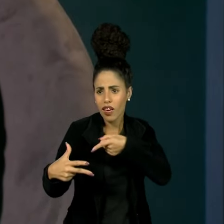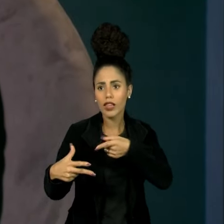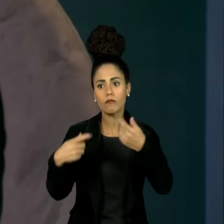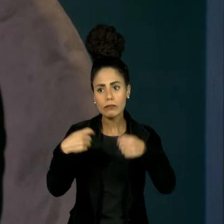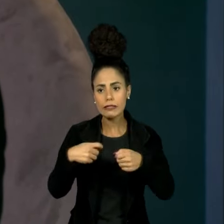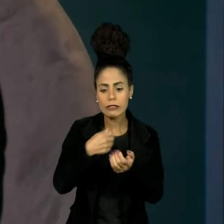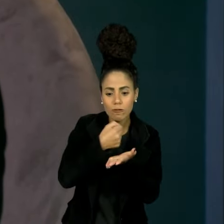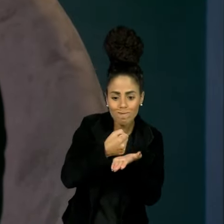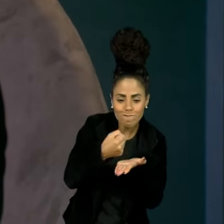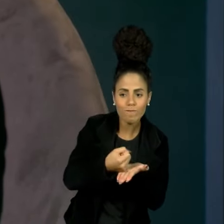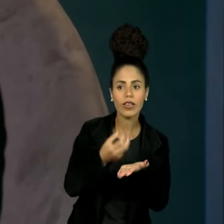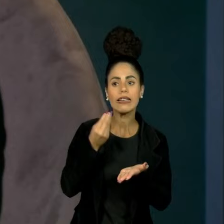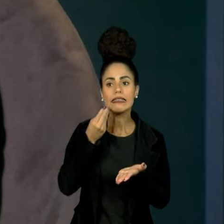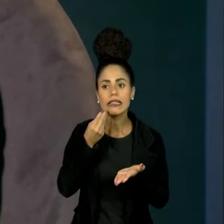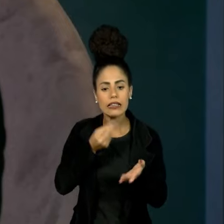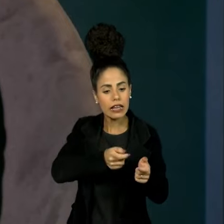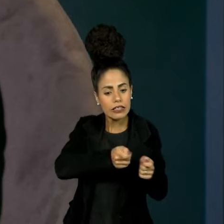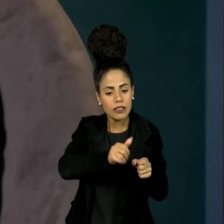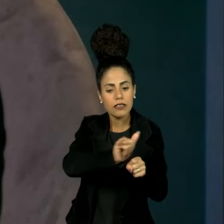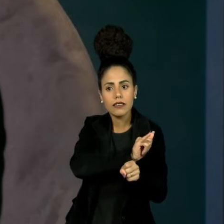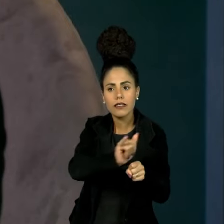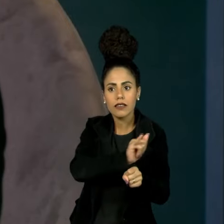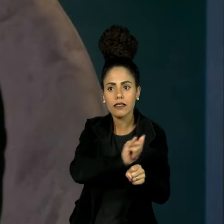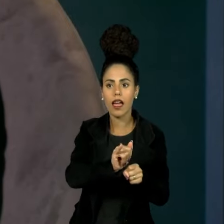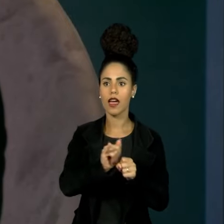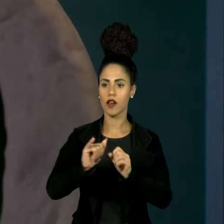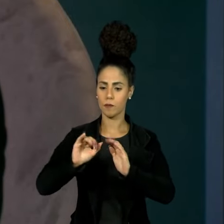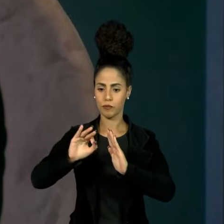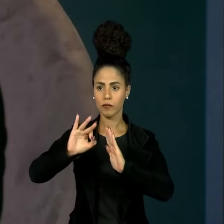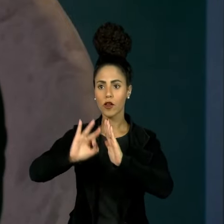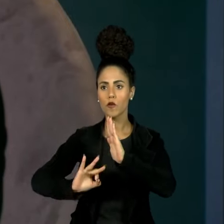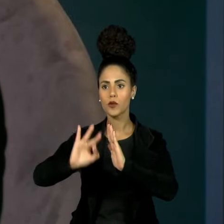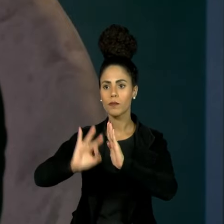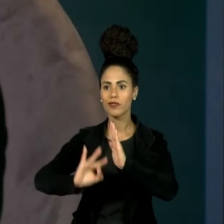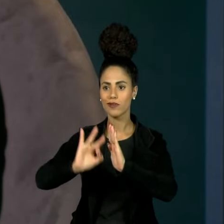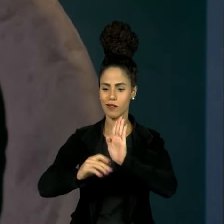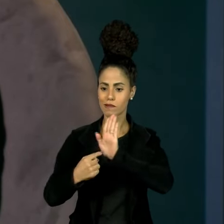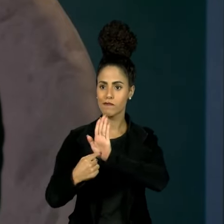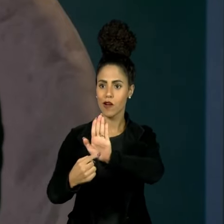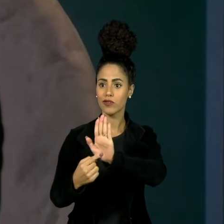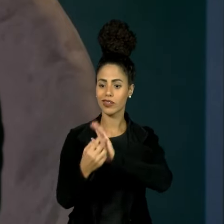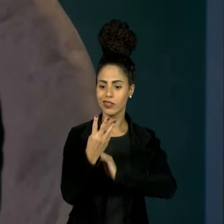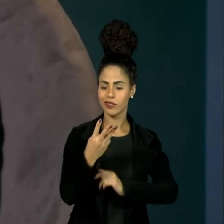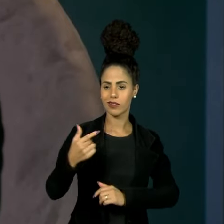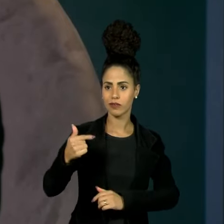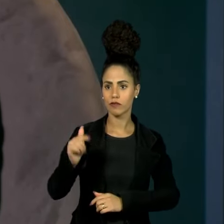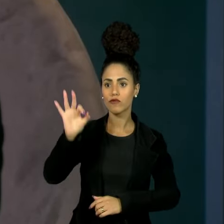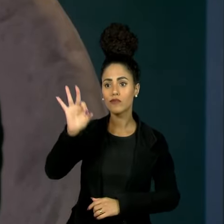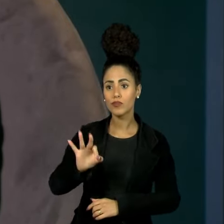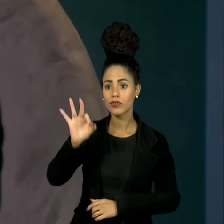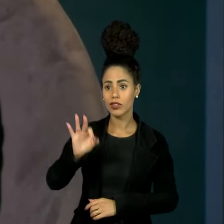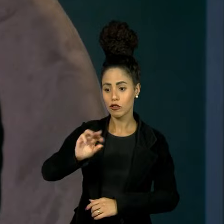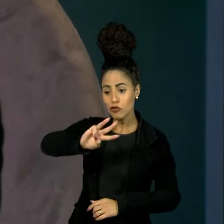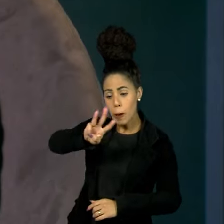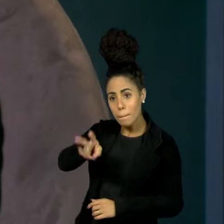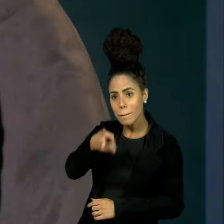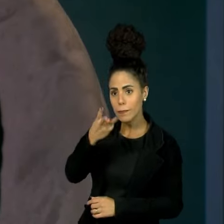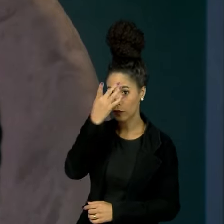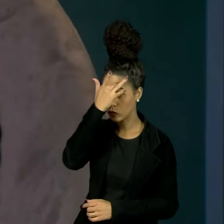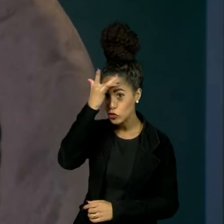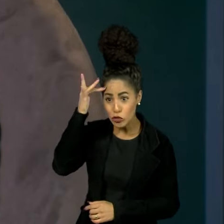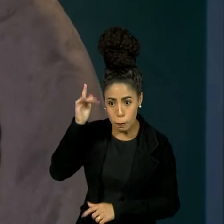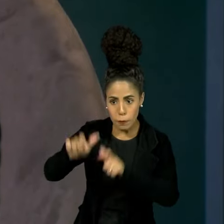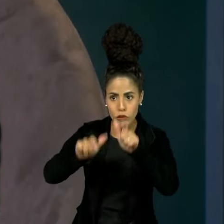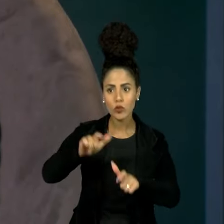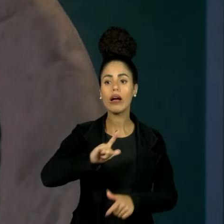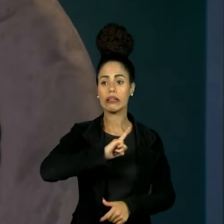formalizar. Tá? Tem estudos do IBGE que mostram que 37 milhões de brasileiros têm